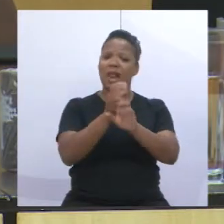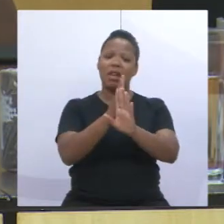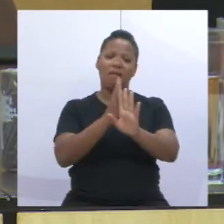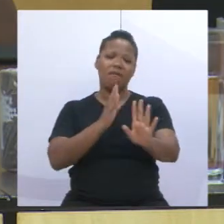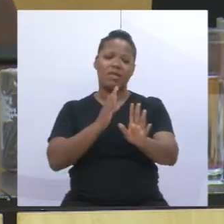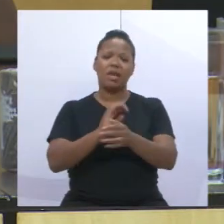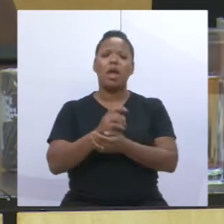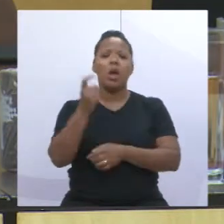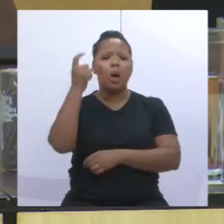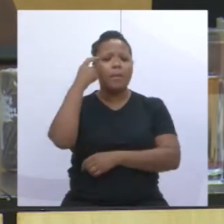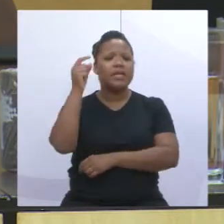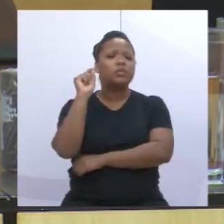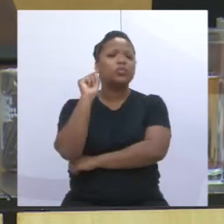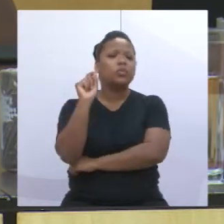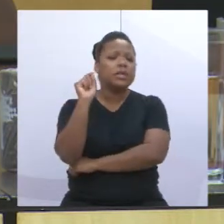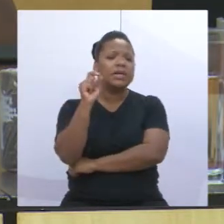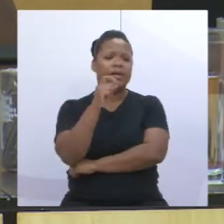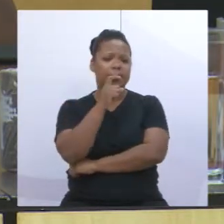sabe qual que é o meu pensamento?